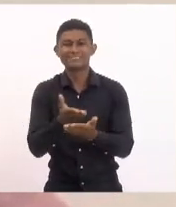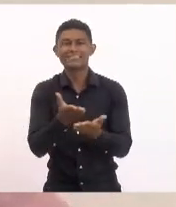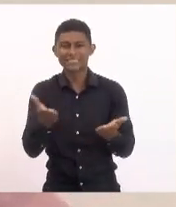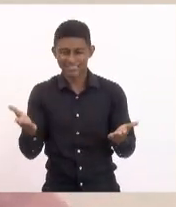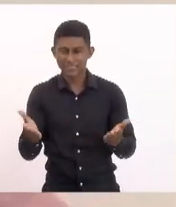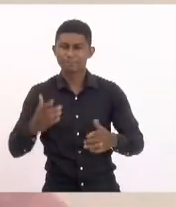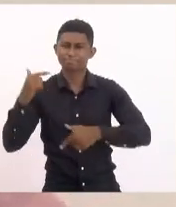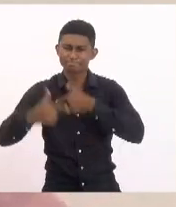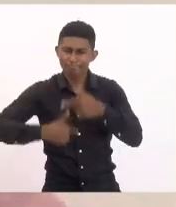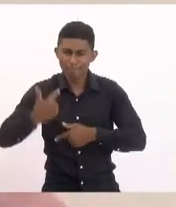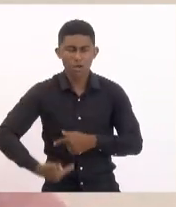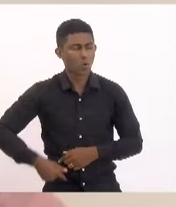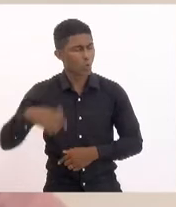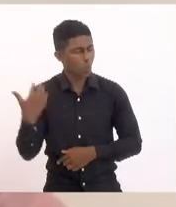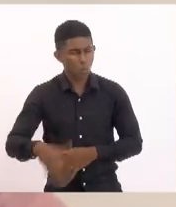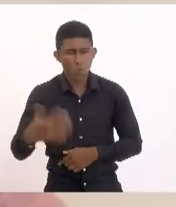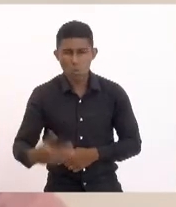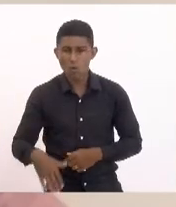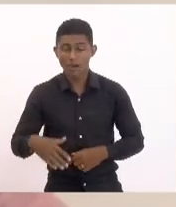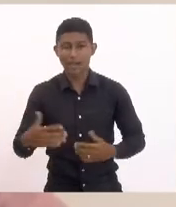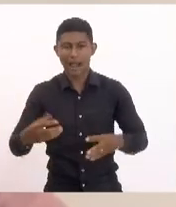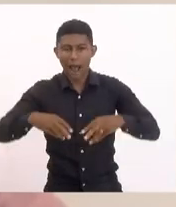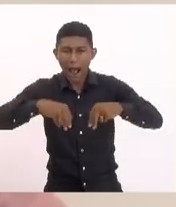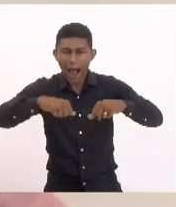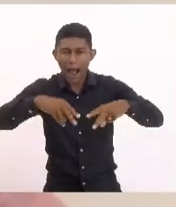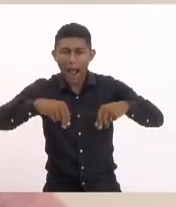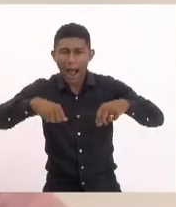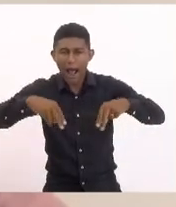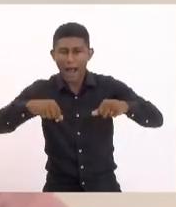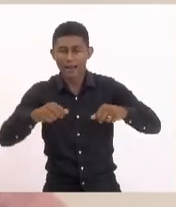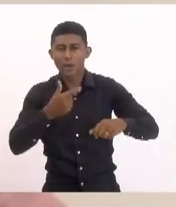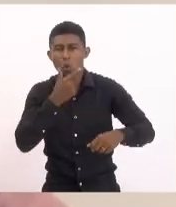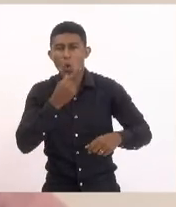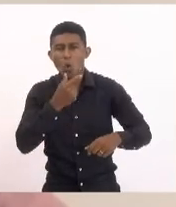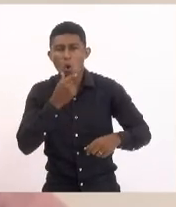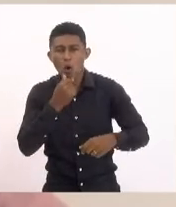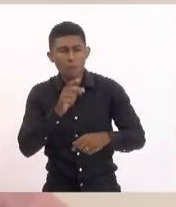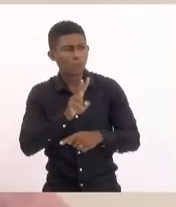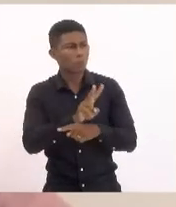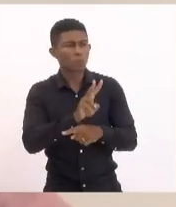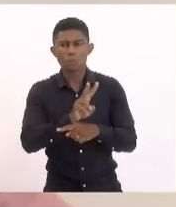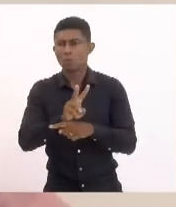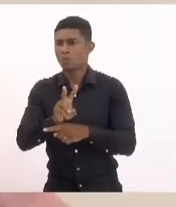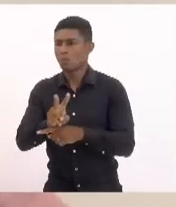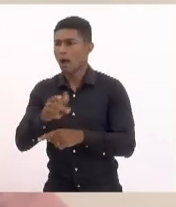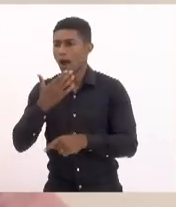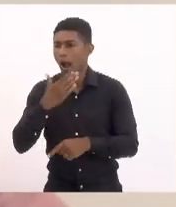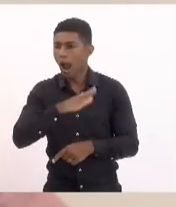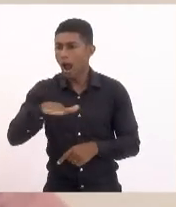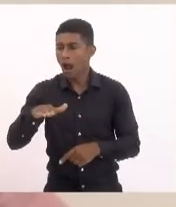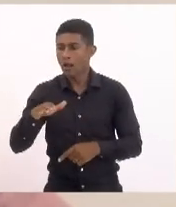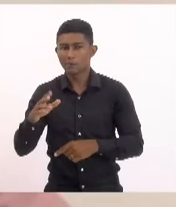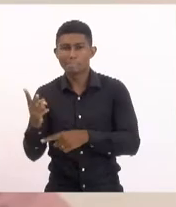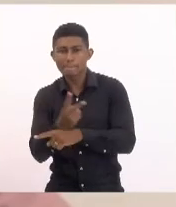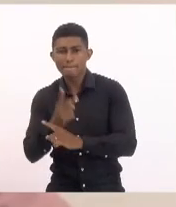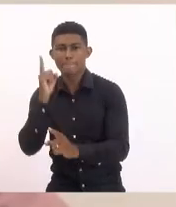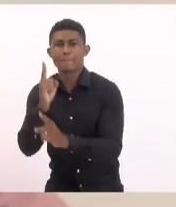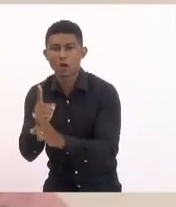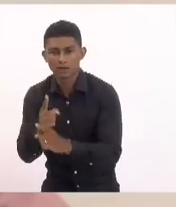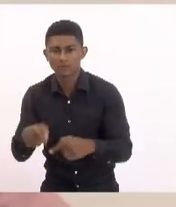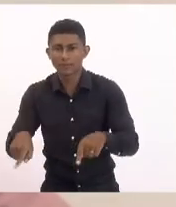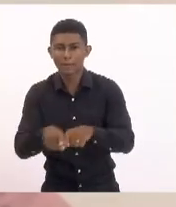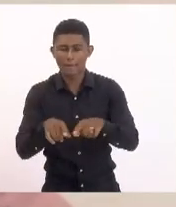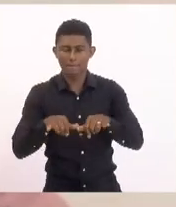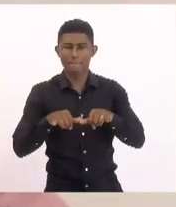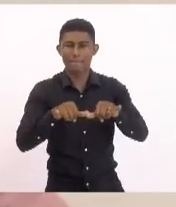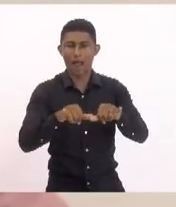um trabalho de excelência na areia, localizando essas crianças, e tantas outras que desaparecem no supermercado. A cada segundo, a